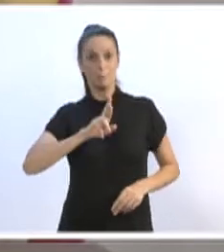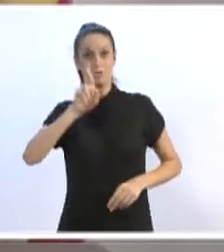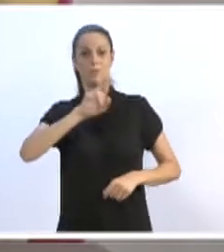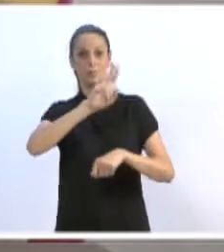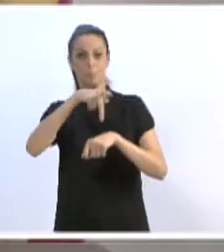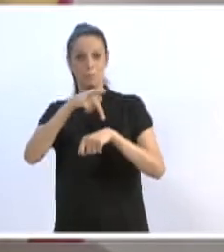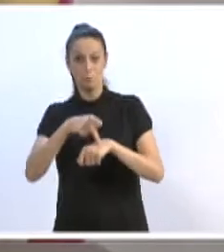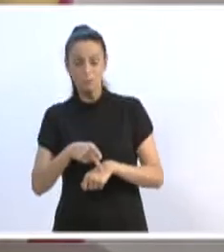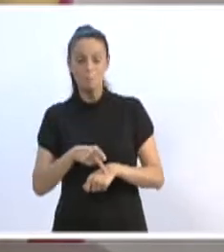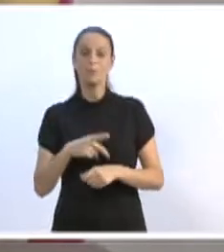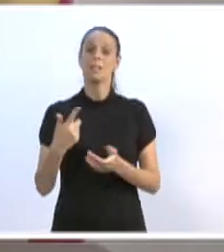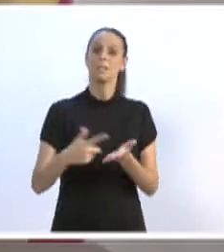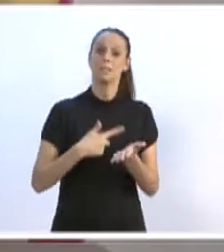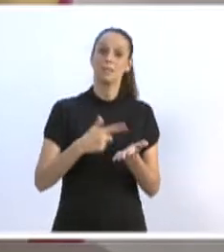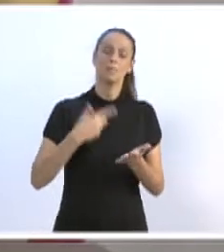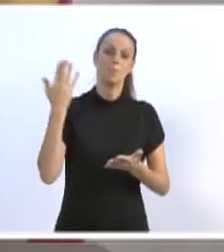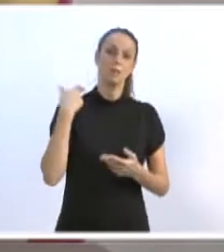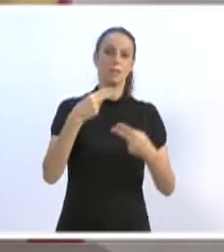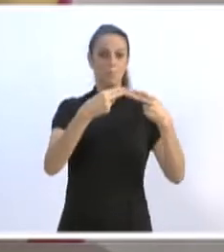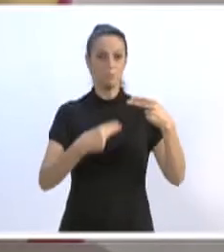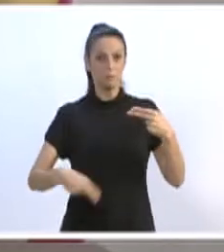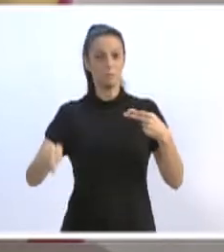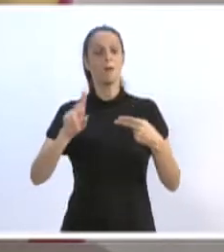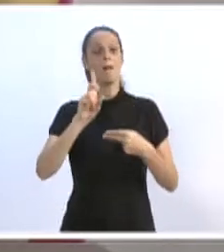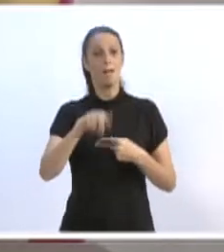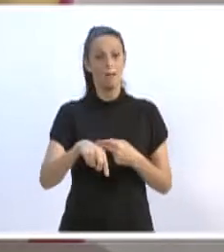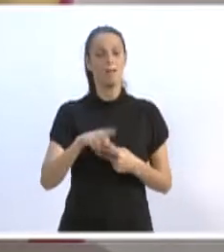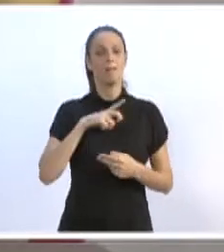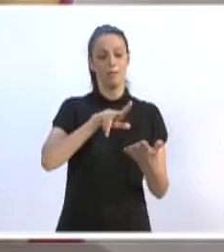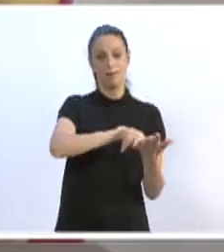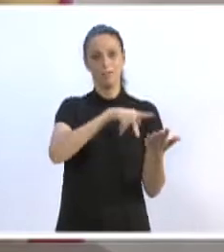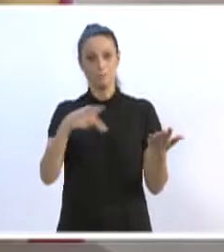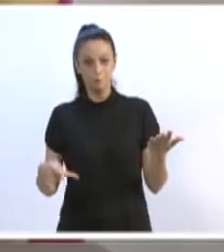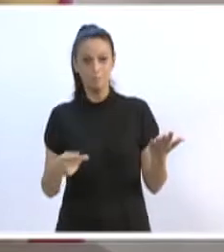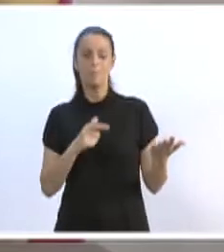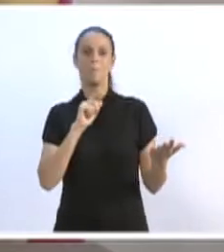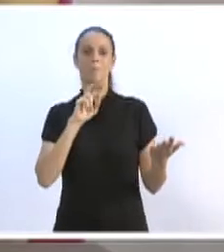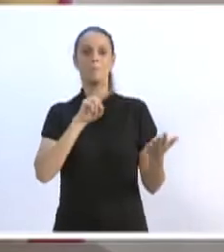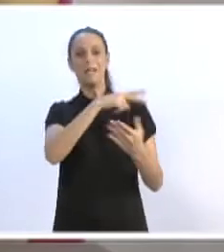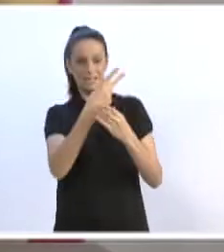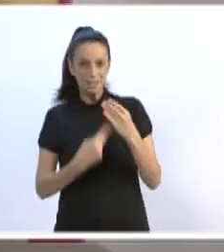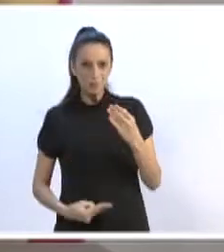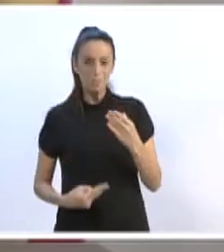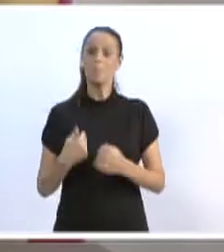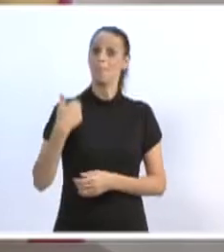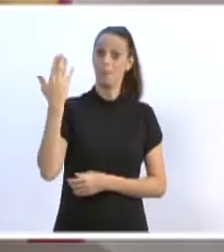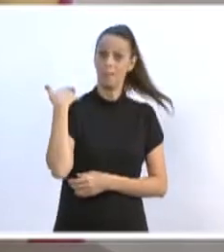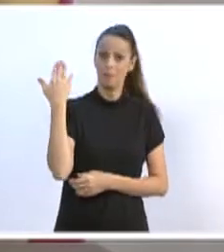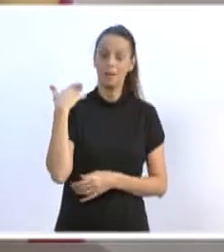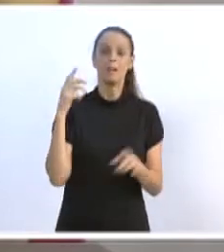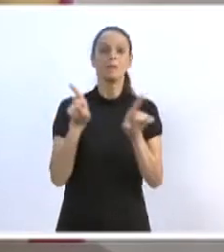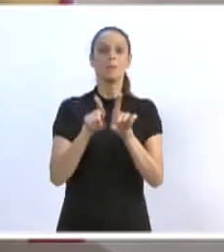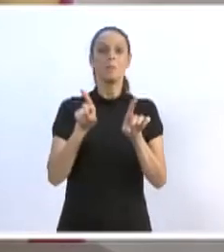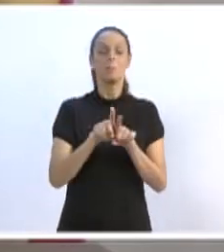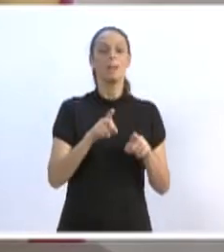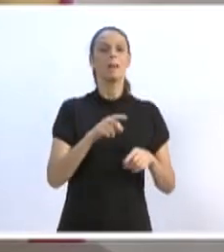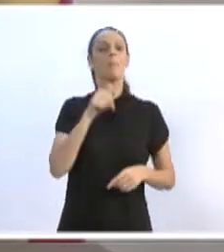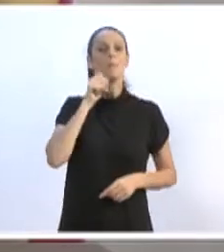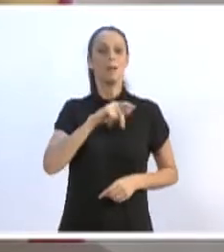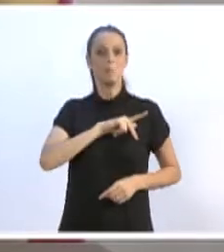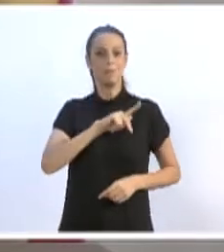foi lançado simultaneamente em mais de 70 países. Todos os países com os quais o Brasil mantém